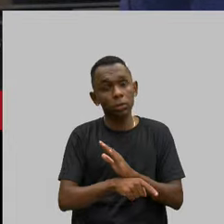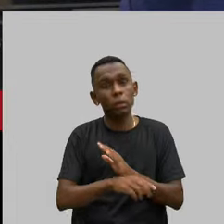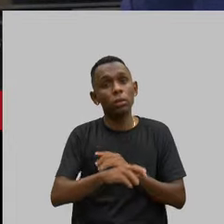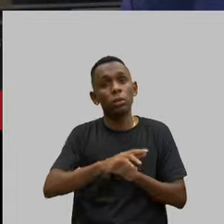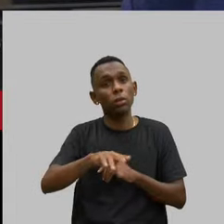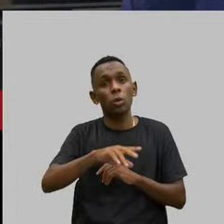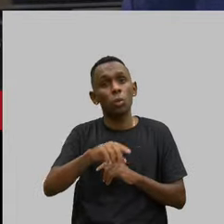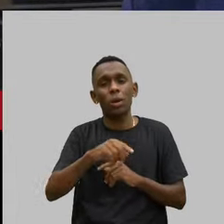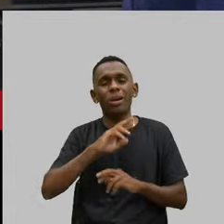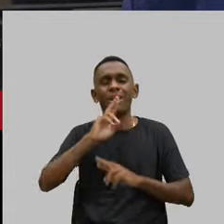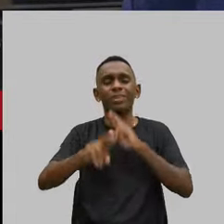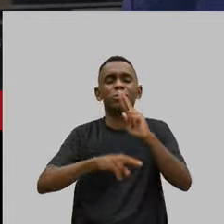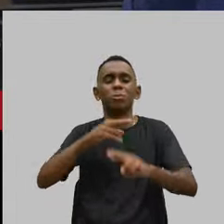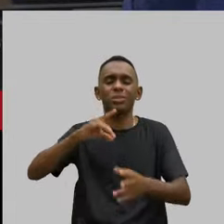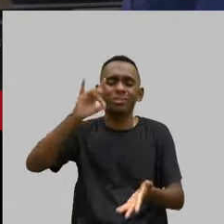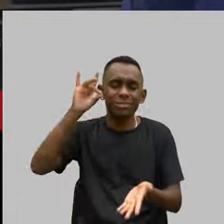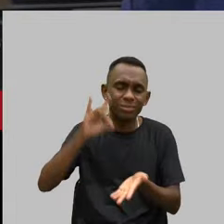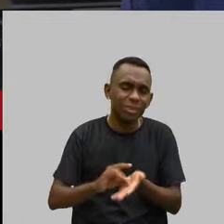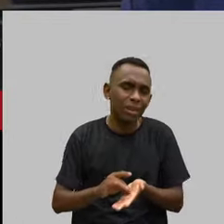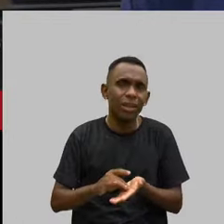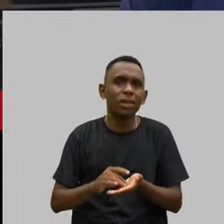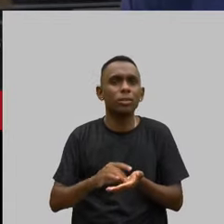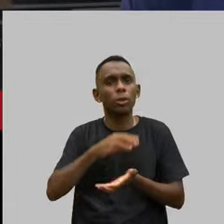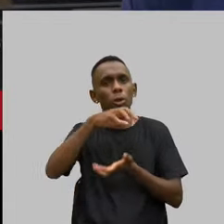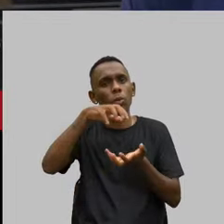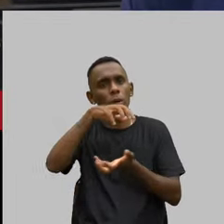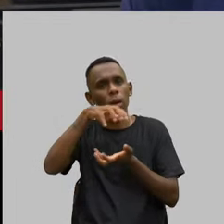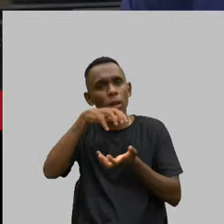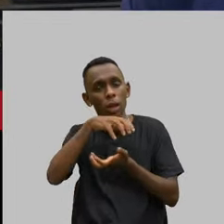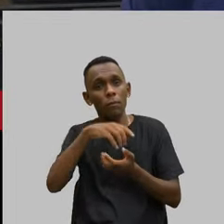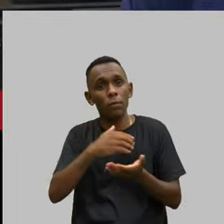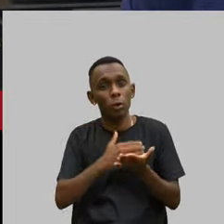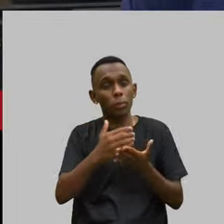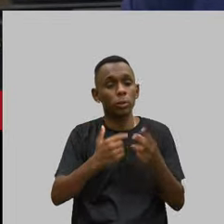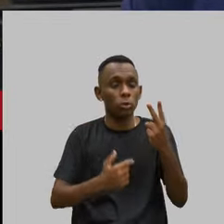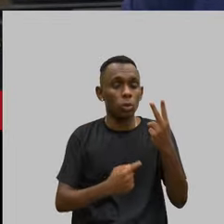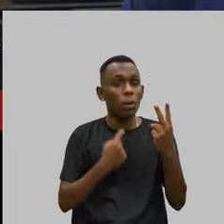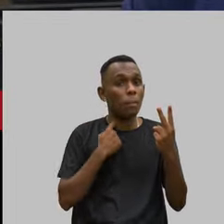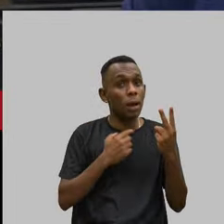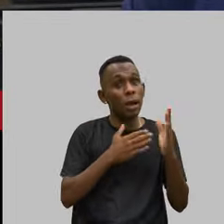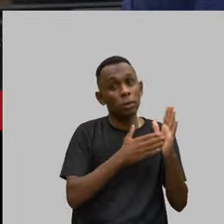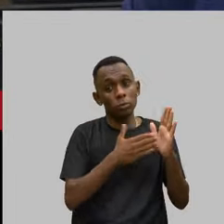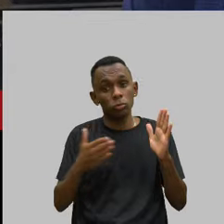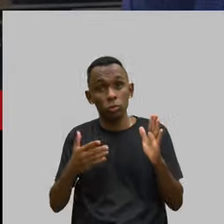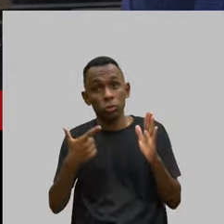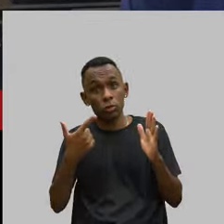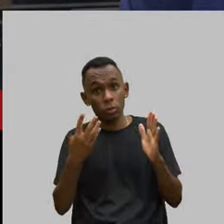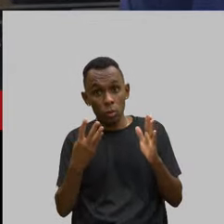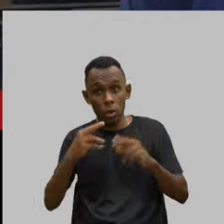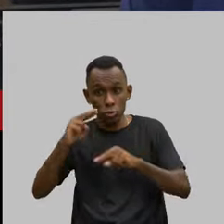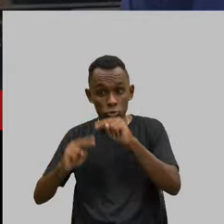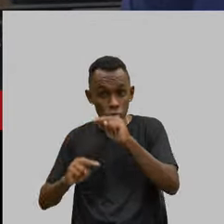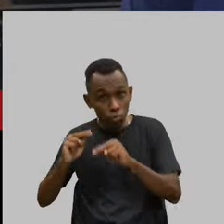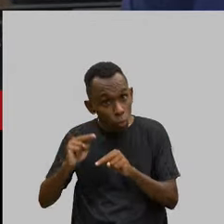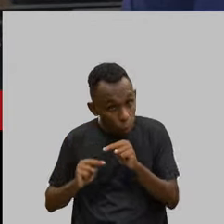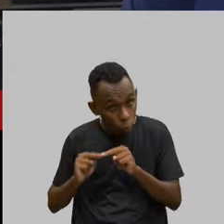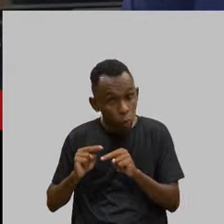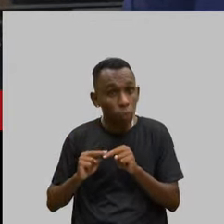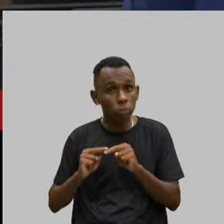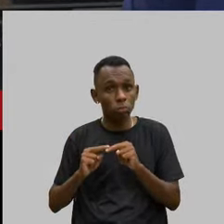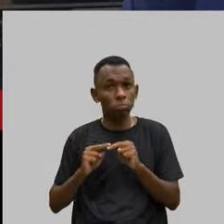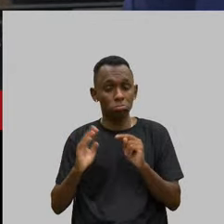nenhuma devolutiva sobre uma greve que começou no dia 2 de Maio e nós estamos no dia 24 de junho e que